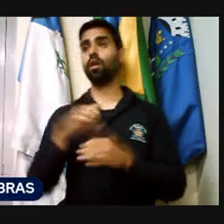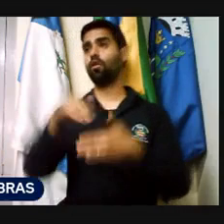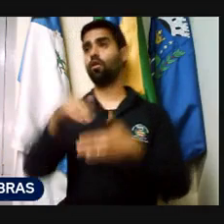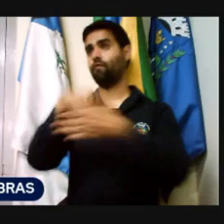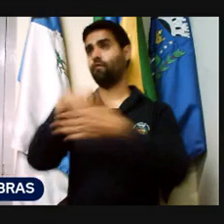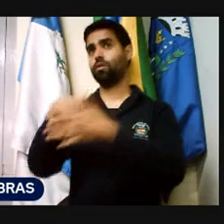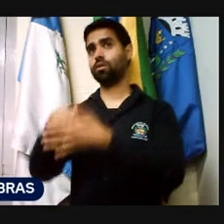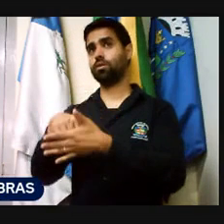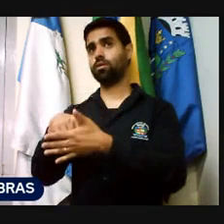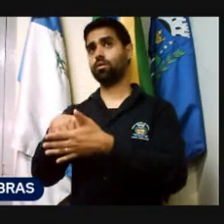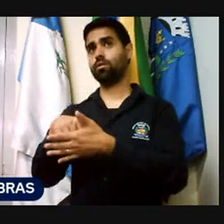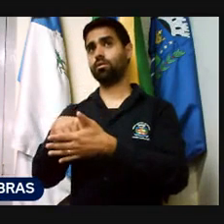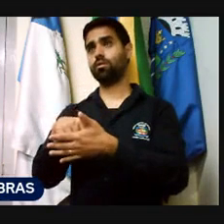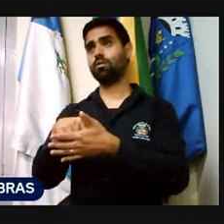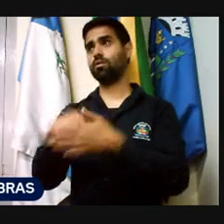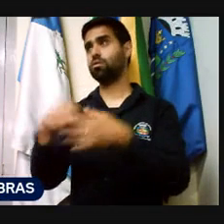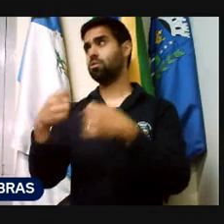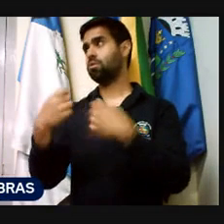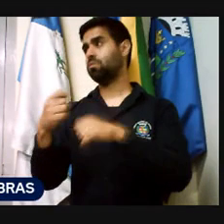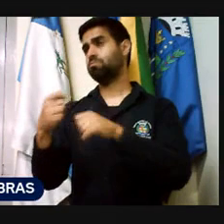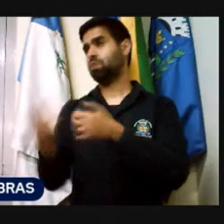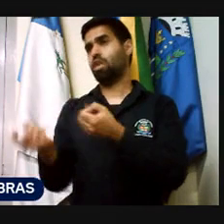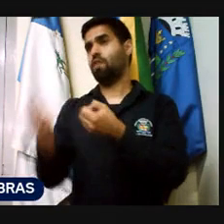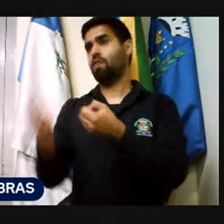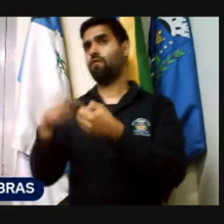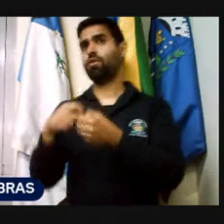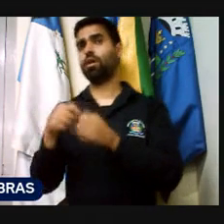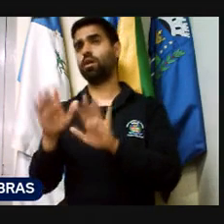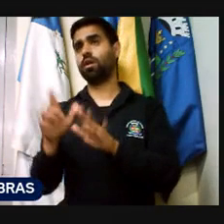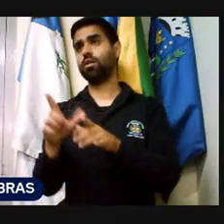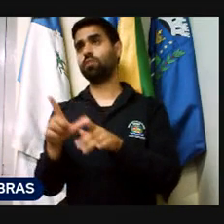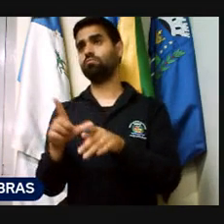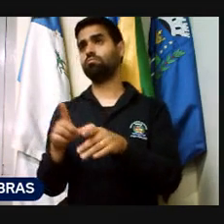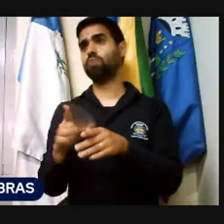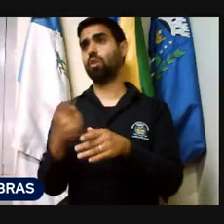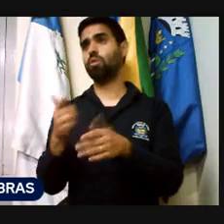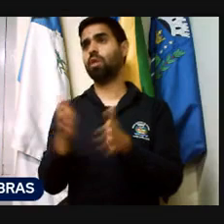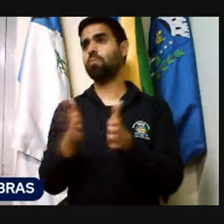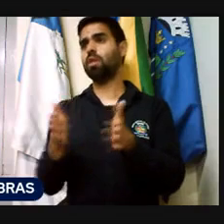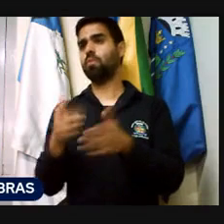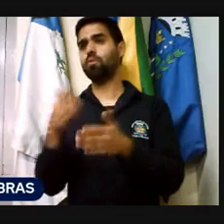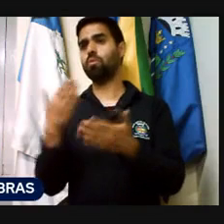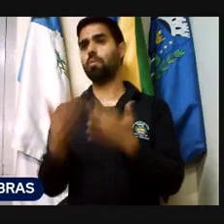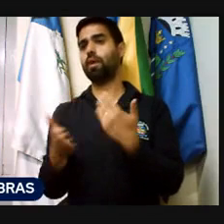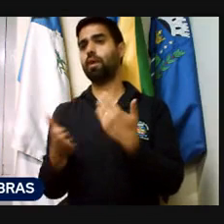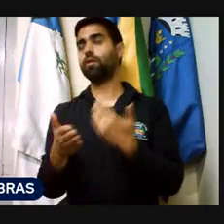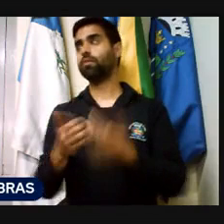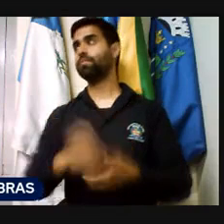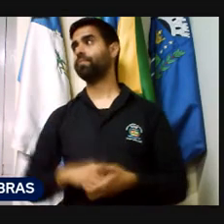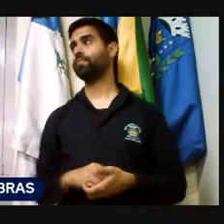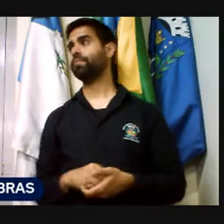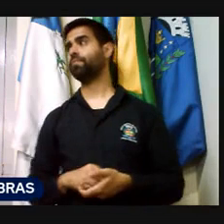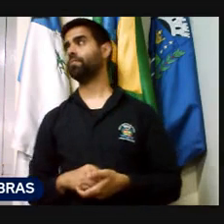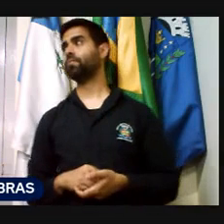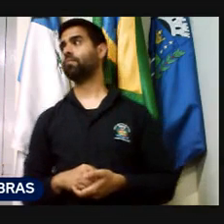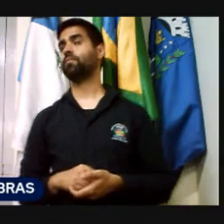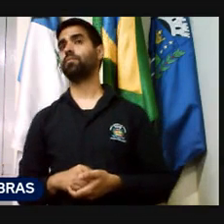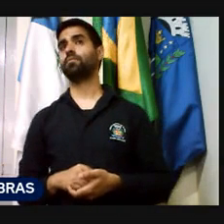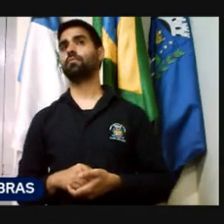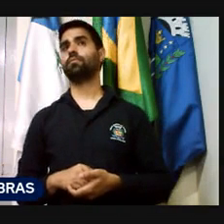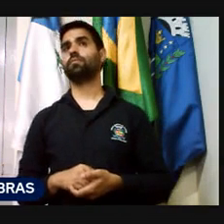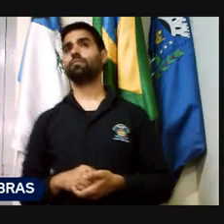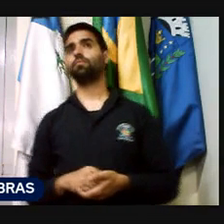votação, precisa nem vir para a minha comissão. Já economizo o tempo disso aí já. Diante do parecer